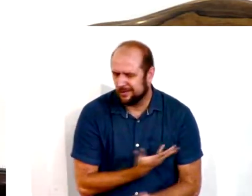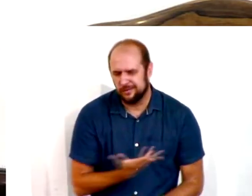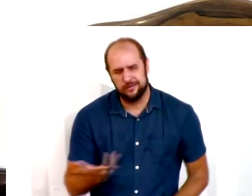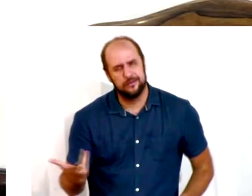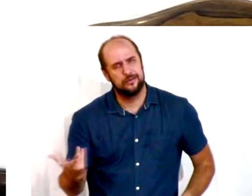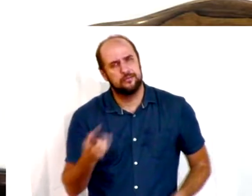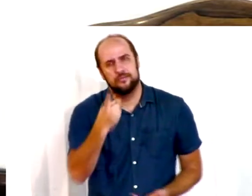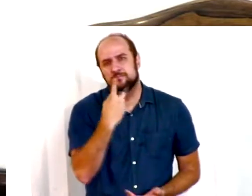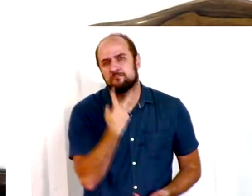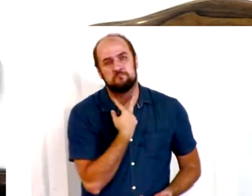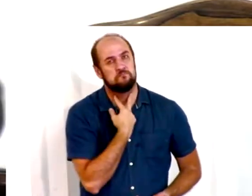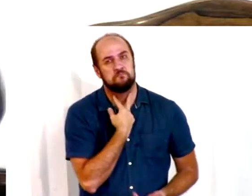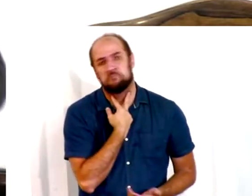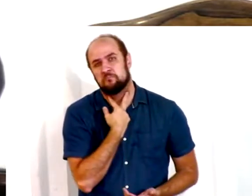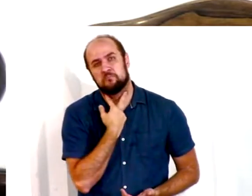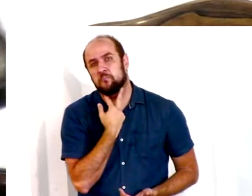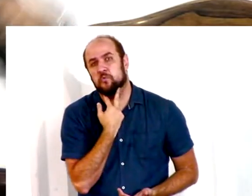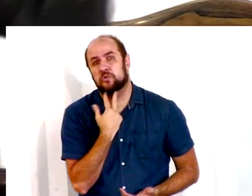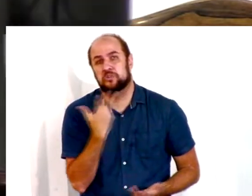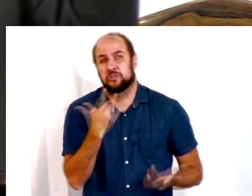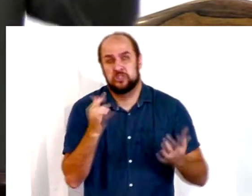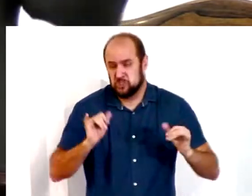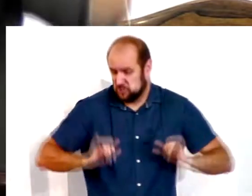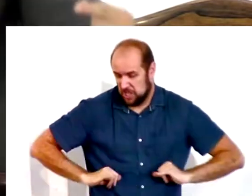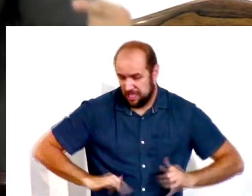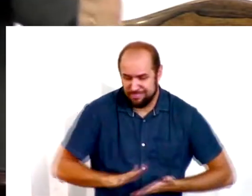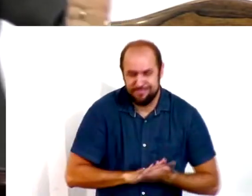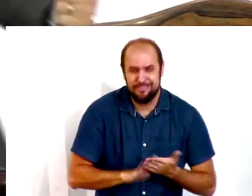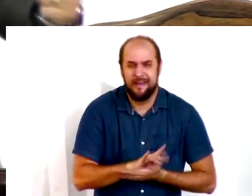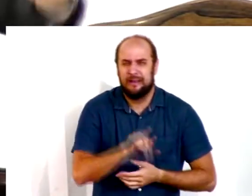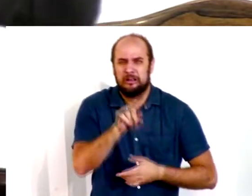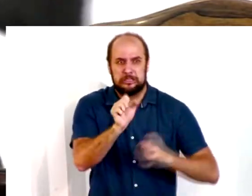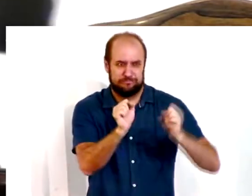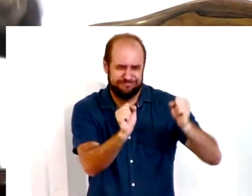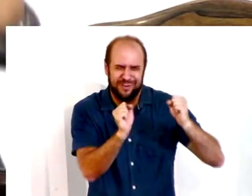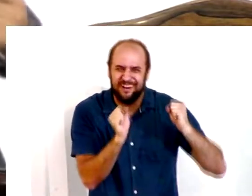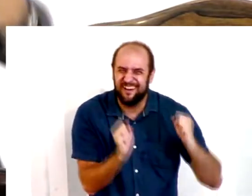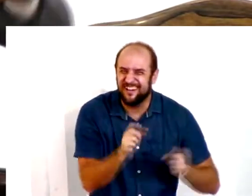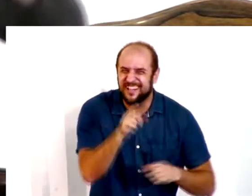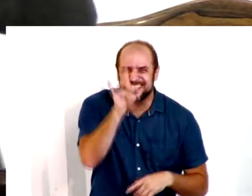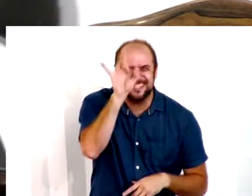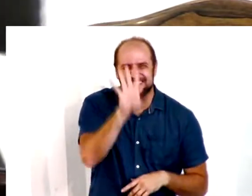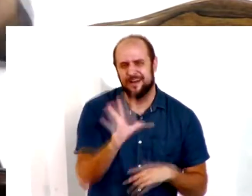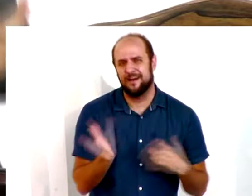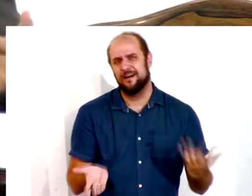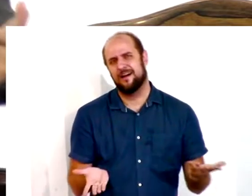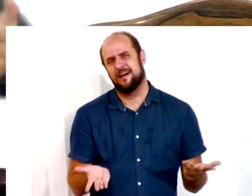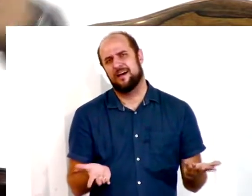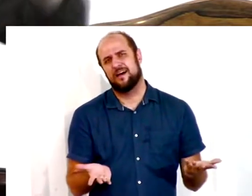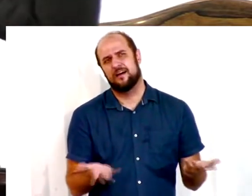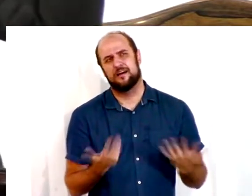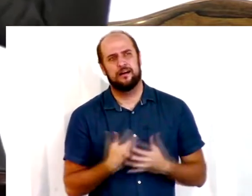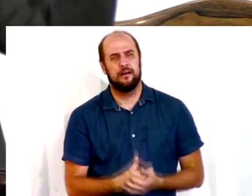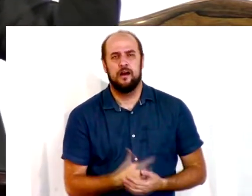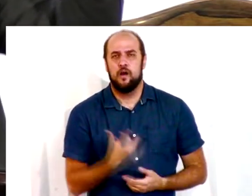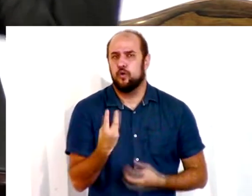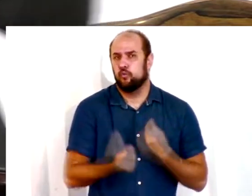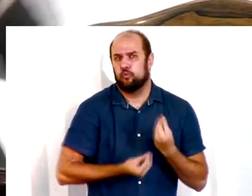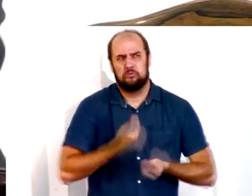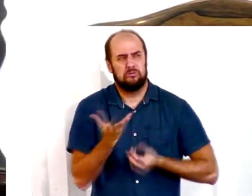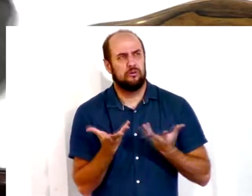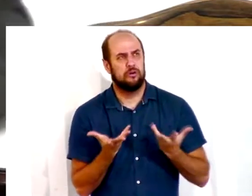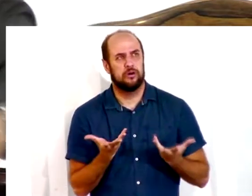não pode se flagelar, porque você é capaz de fazer, de acontecer, porque você